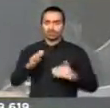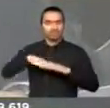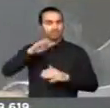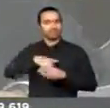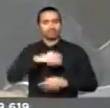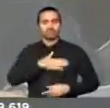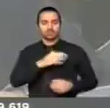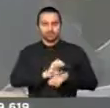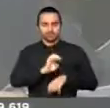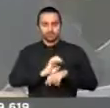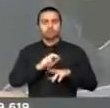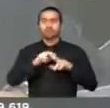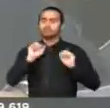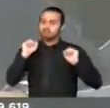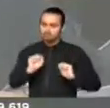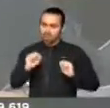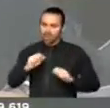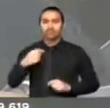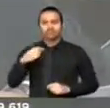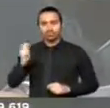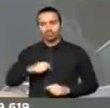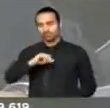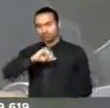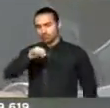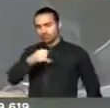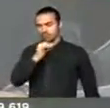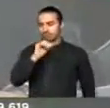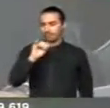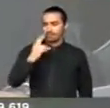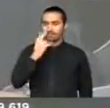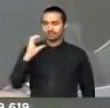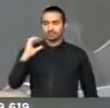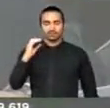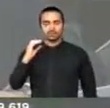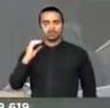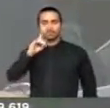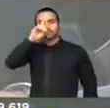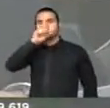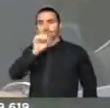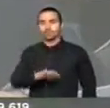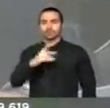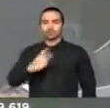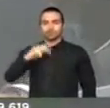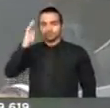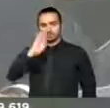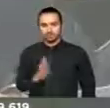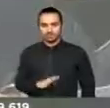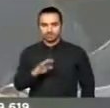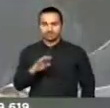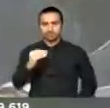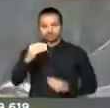Portanto, contem com o deputado JHC e Deus abençoe, sobretudo, este grande país e esta grande nação. Muito obrigado.